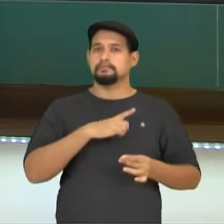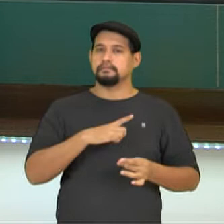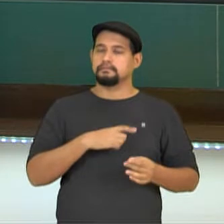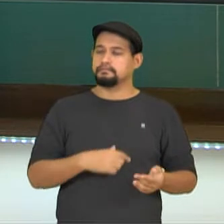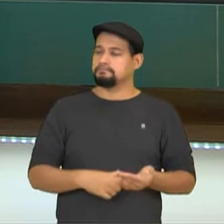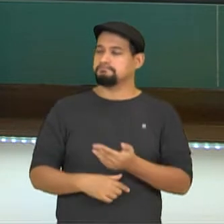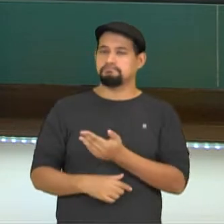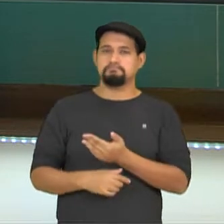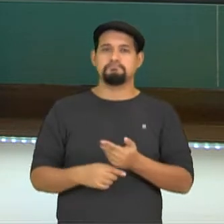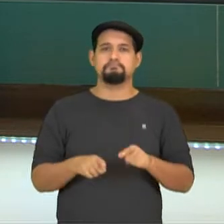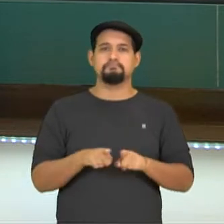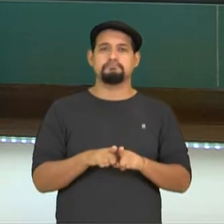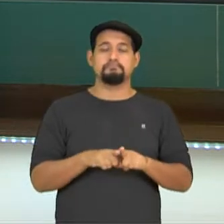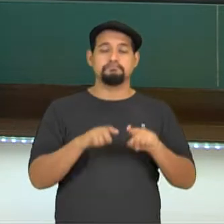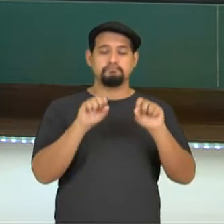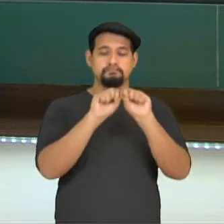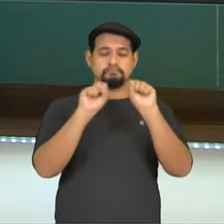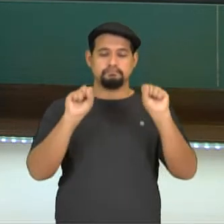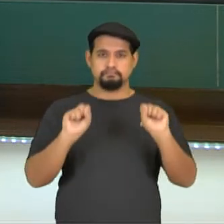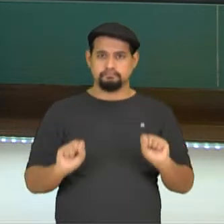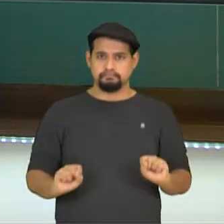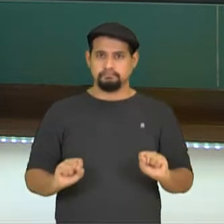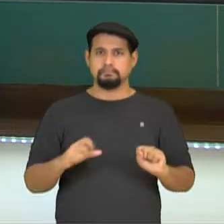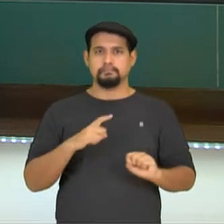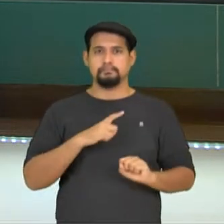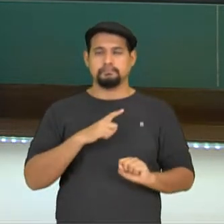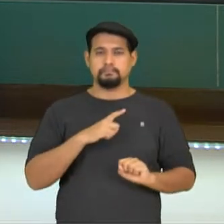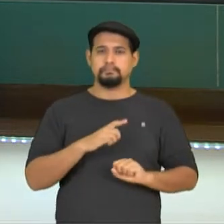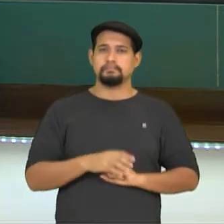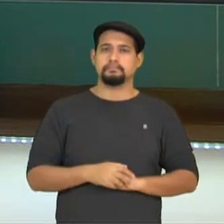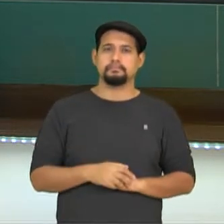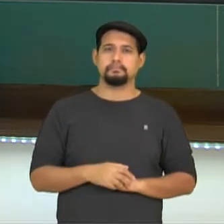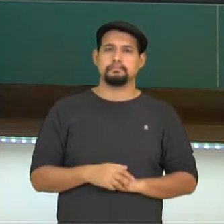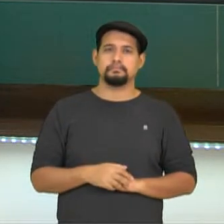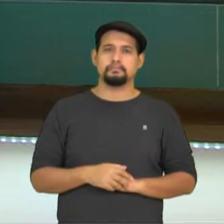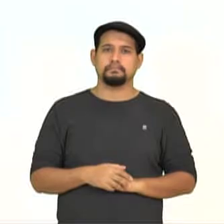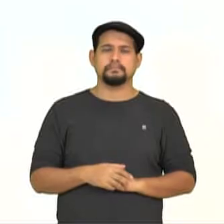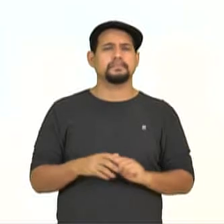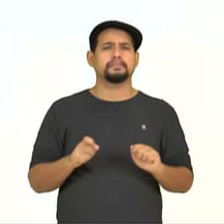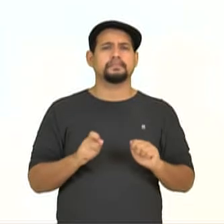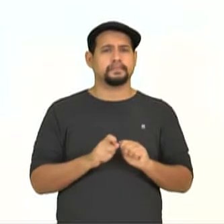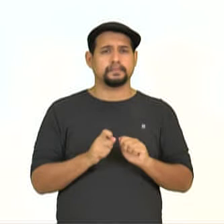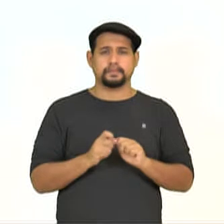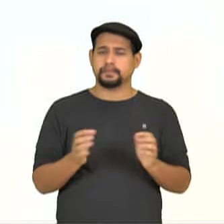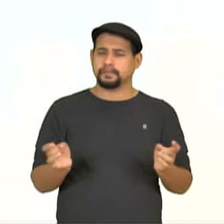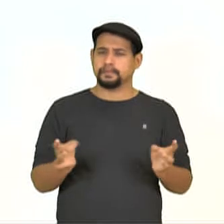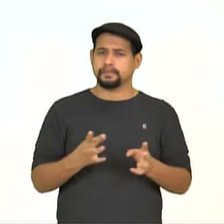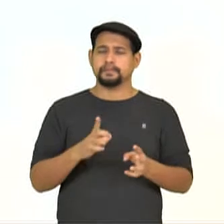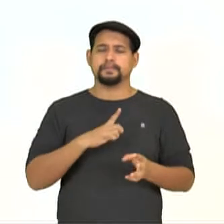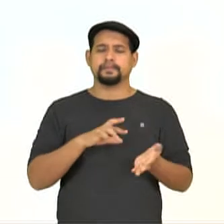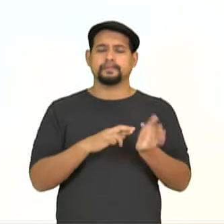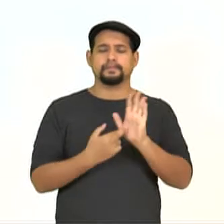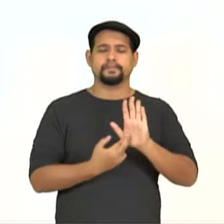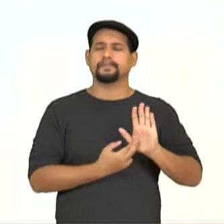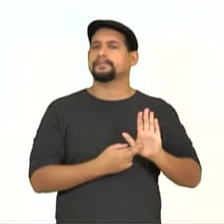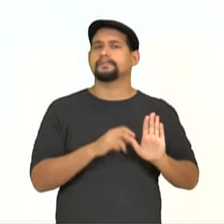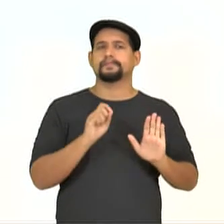pares ordenados no sistema cartesiano ortogonal. Fazendo isso, né, nós teremos como